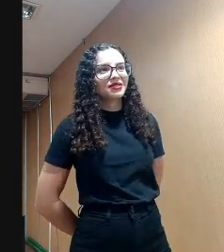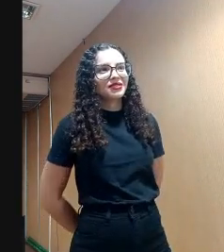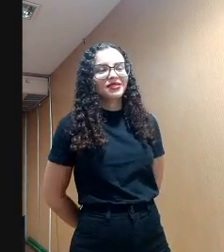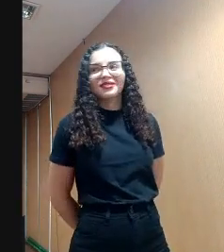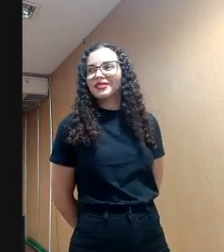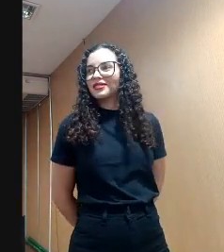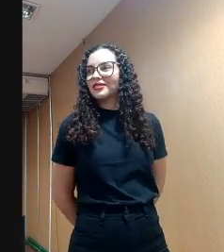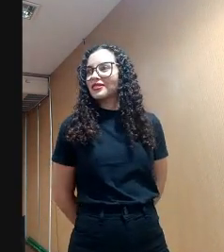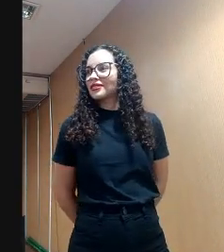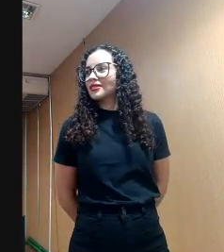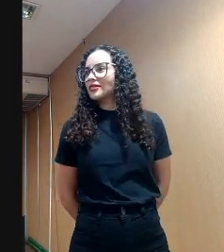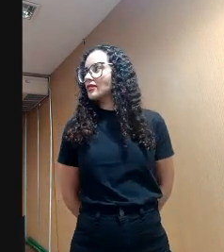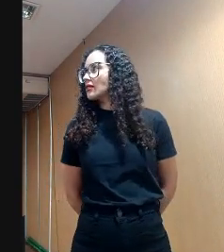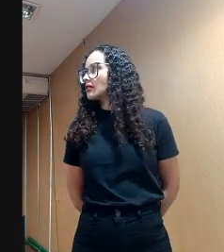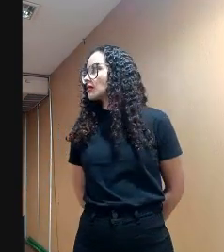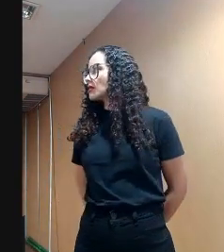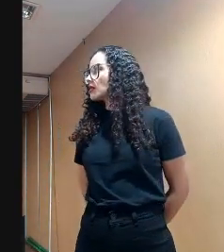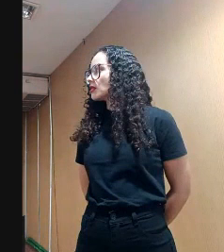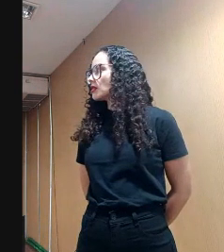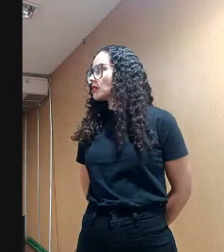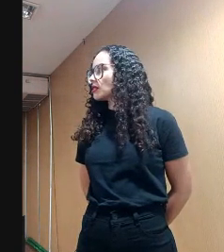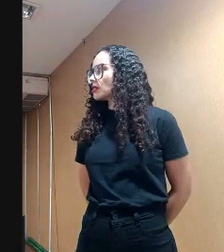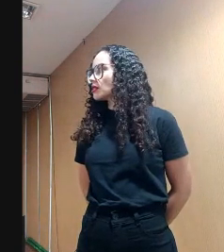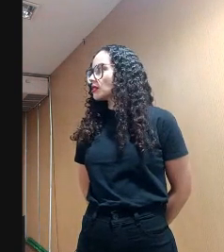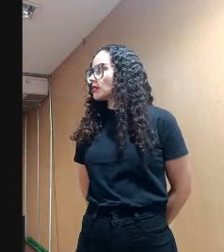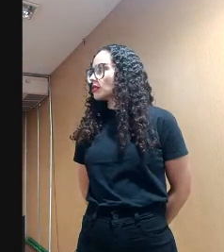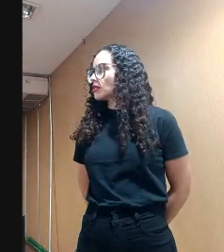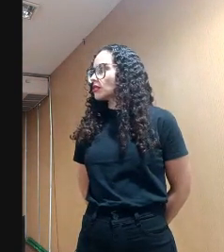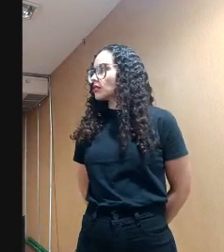É, não tem como sair ali, não.